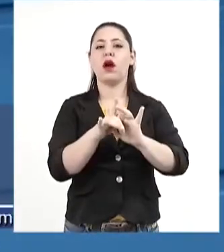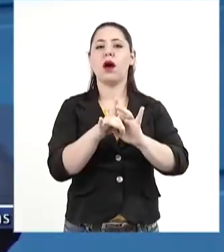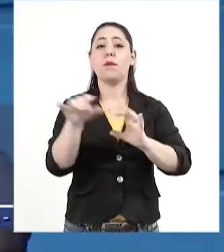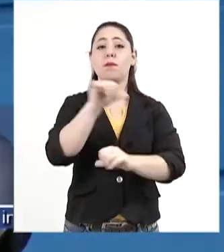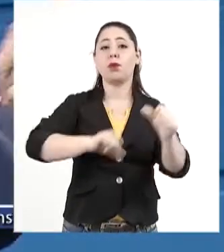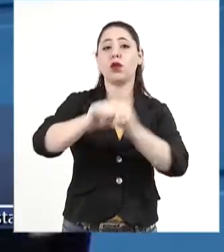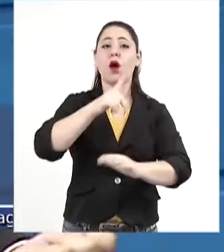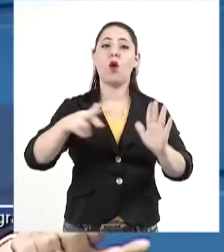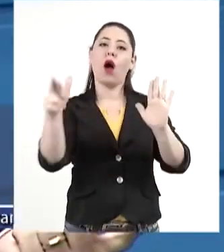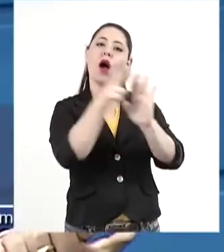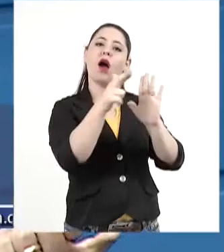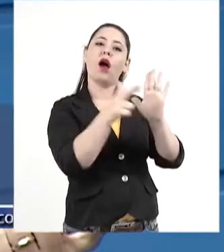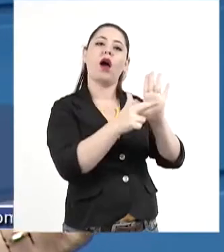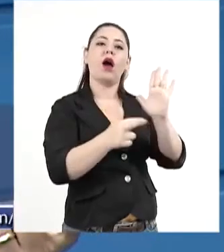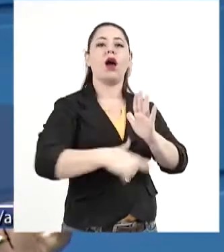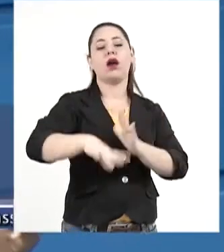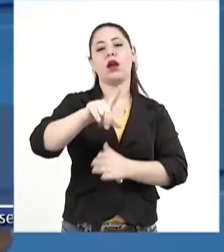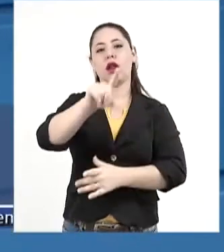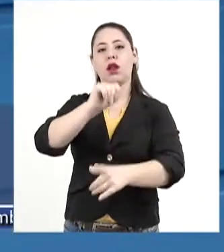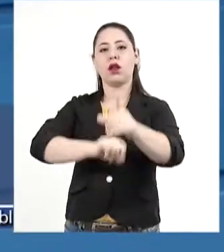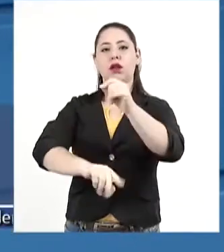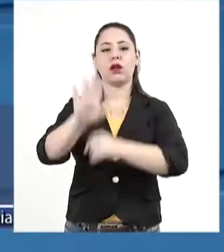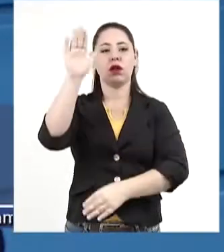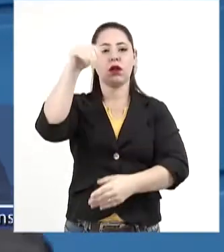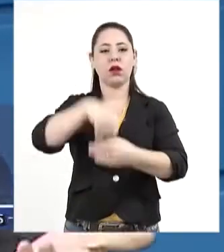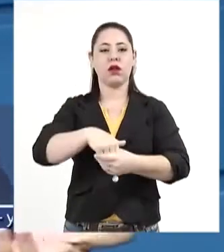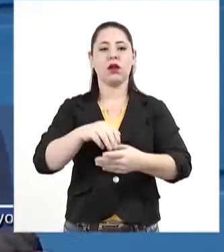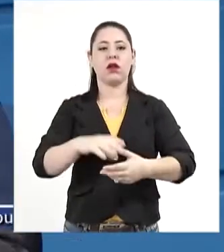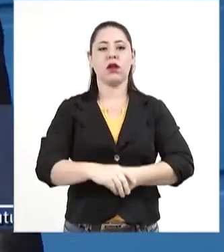mudar a regra eleitoral.